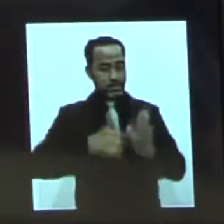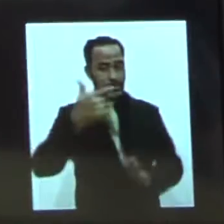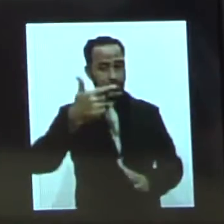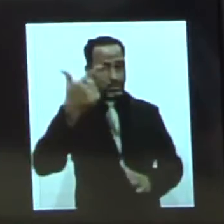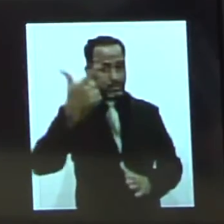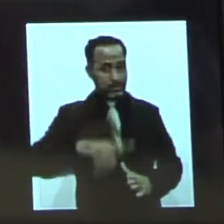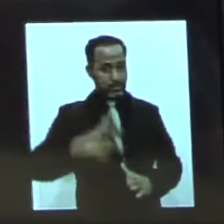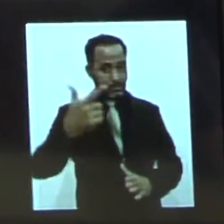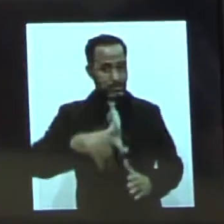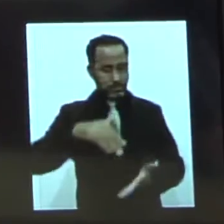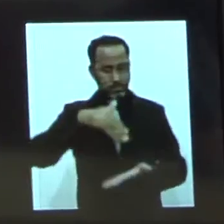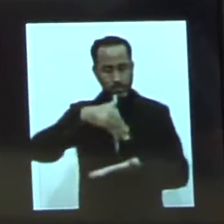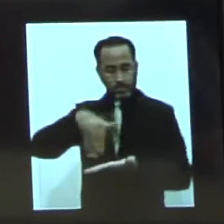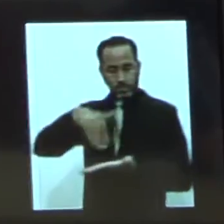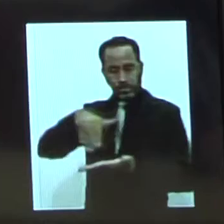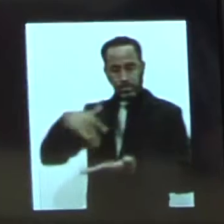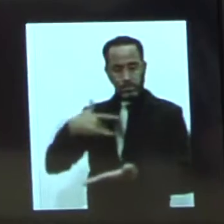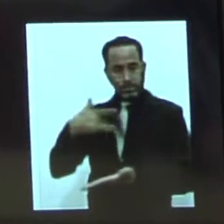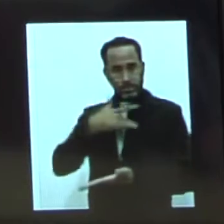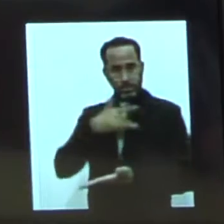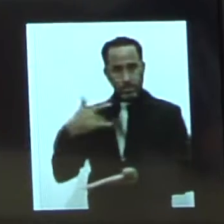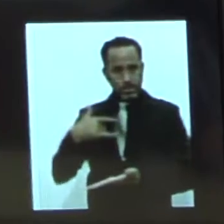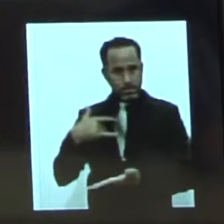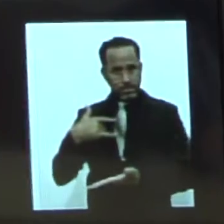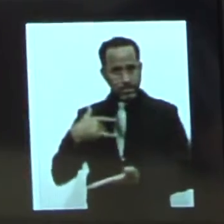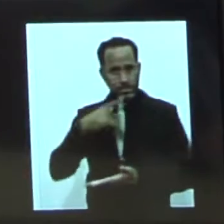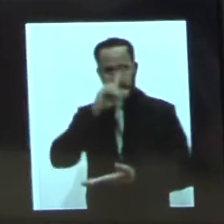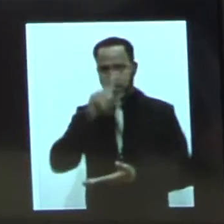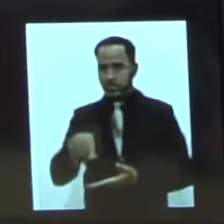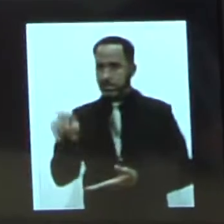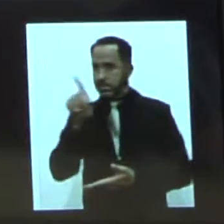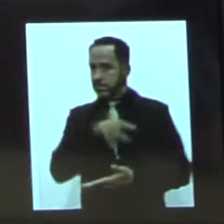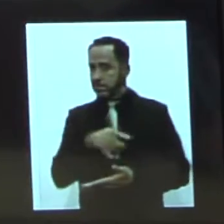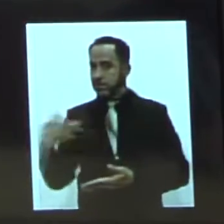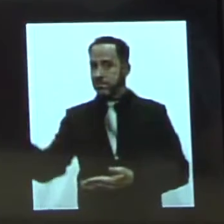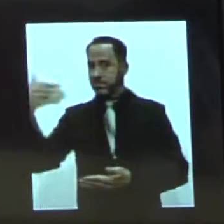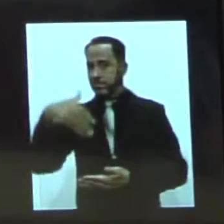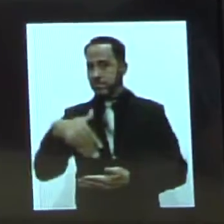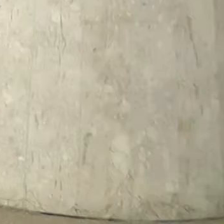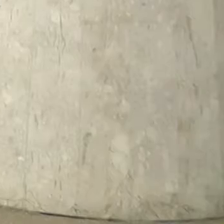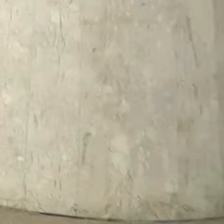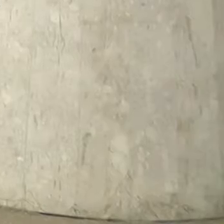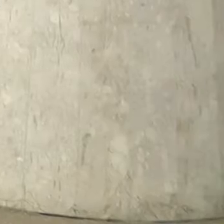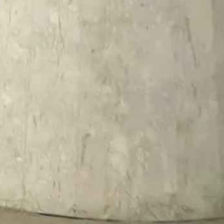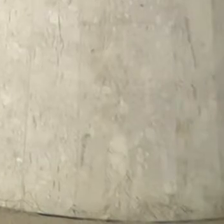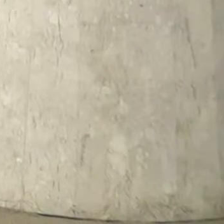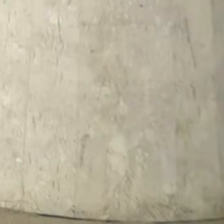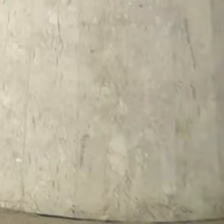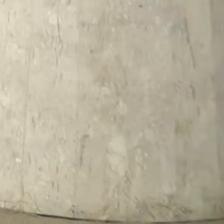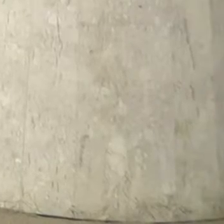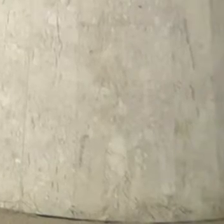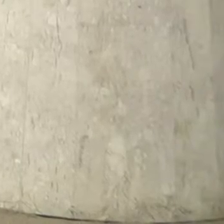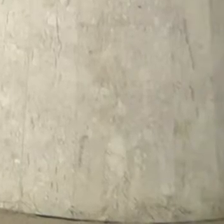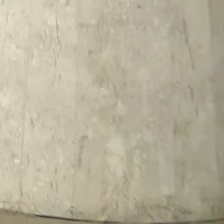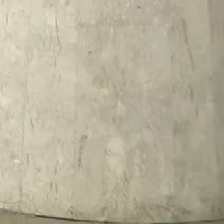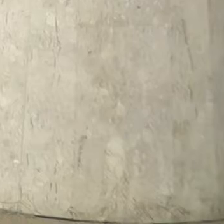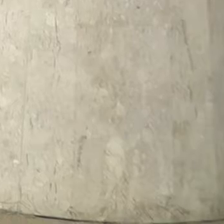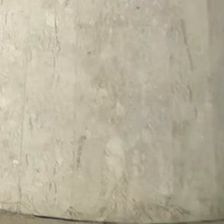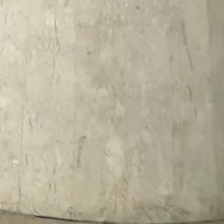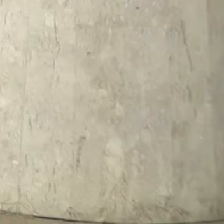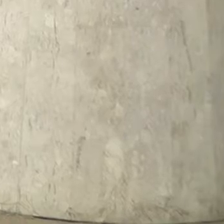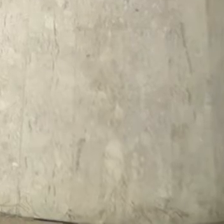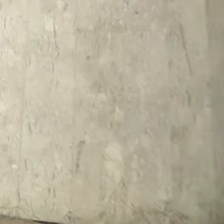Estado de Sergipe João Eloy de Menezes que promovam o aumento do quadro de policiais militares nos municípios de Umbaúba